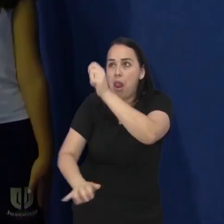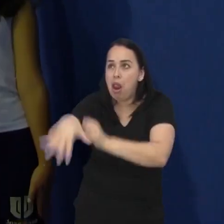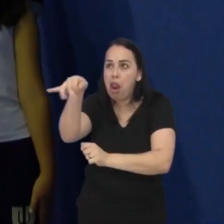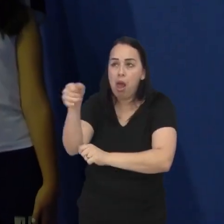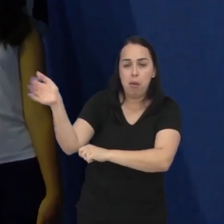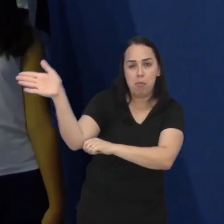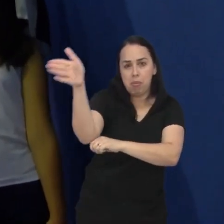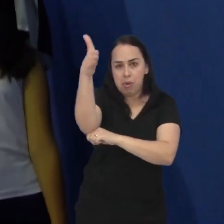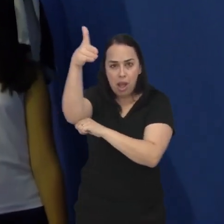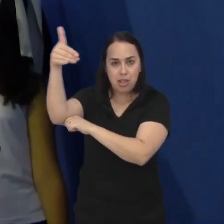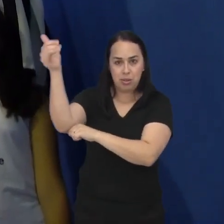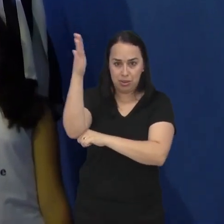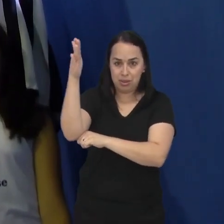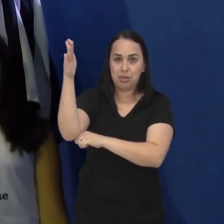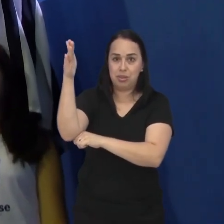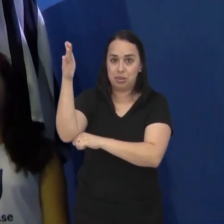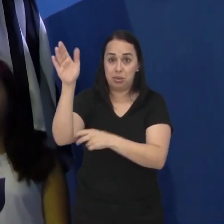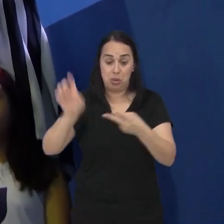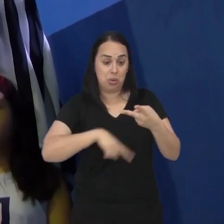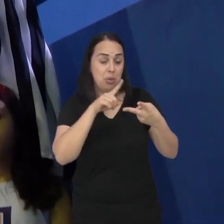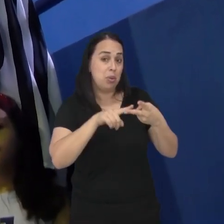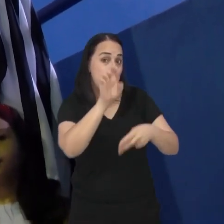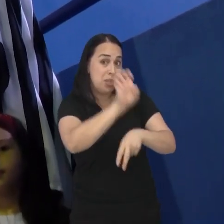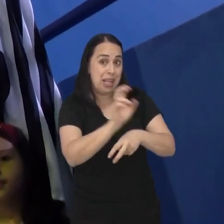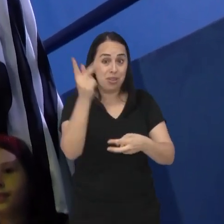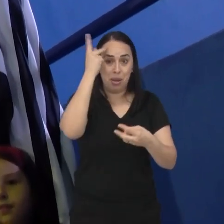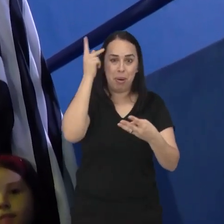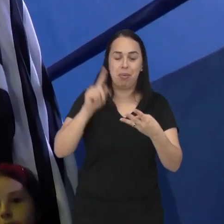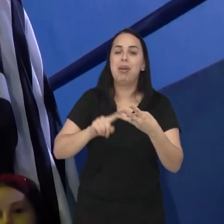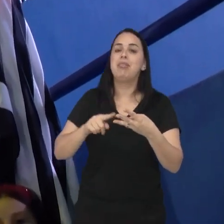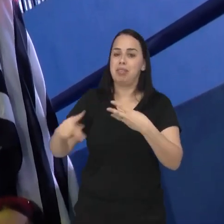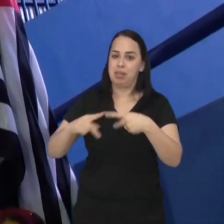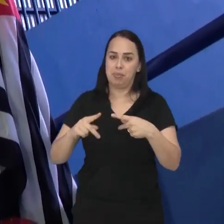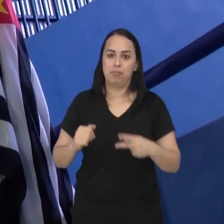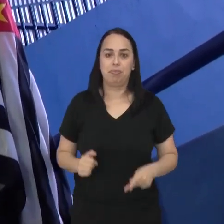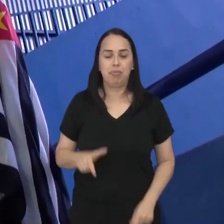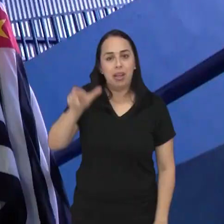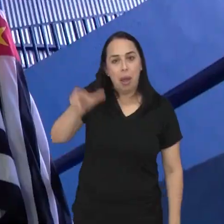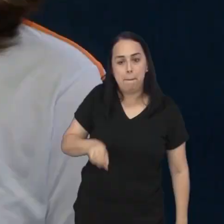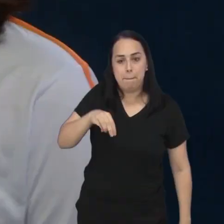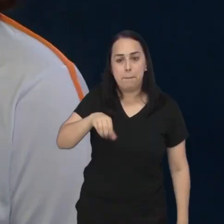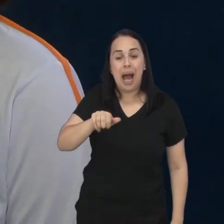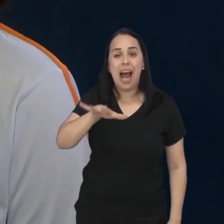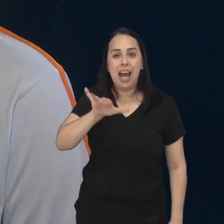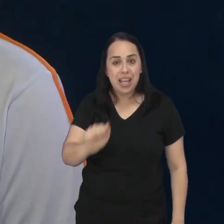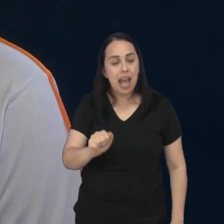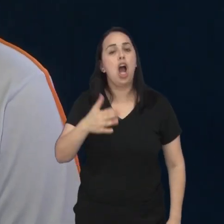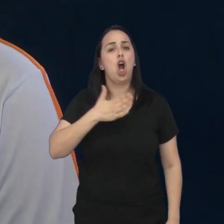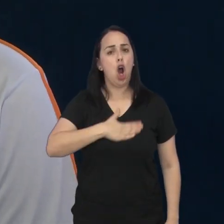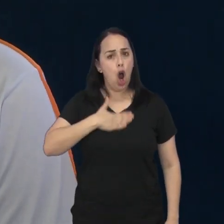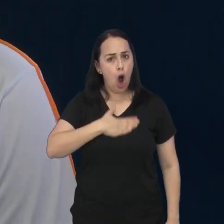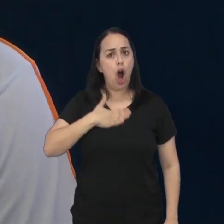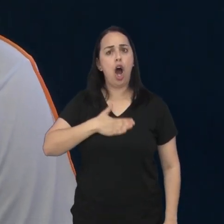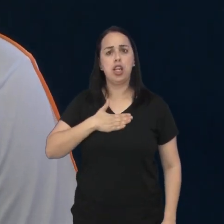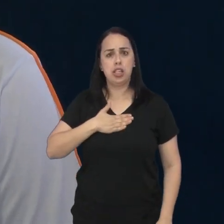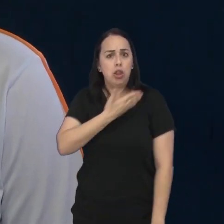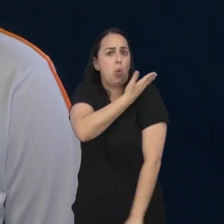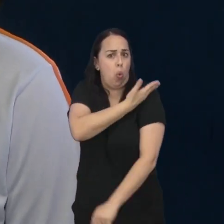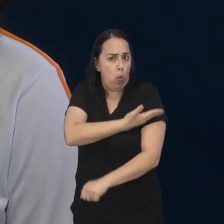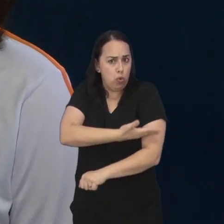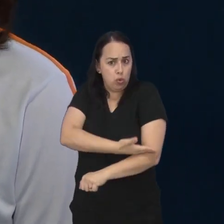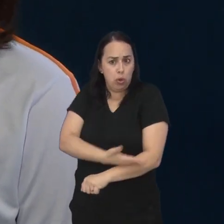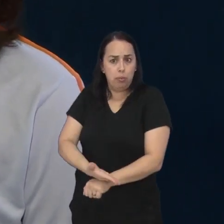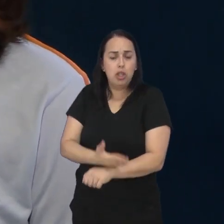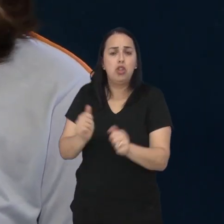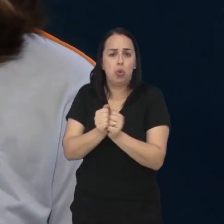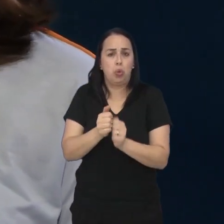nacional e fazer o hasteamento das bandeiras do Brasil, do estado de São Paulo e da cidade. A Maria Clara gosta de manter esse